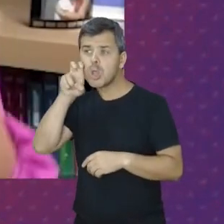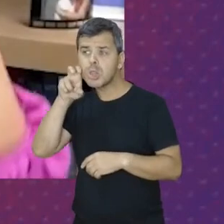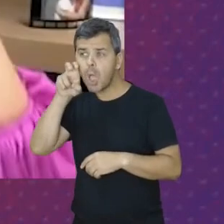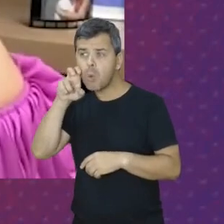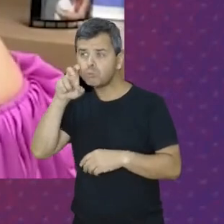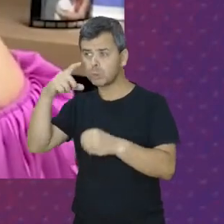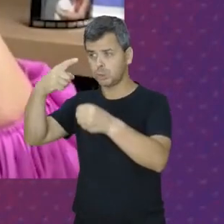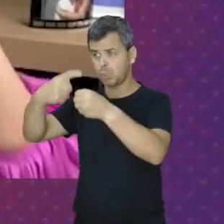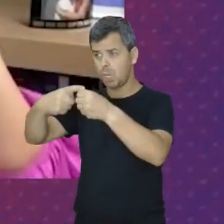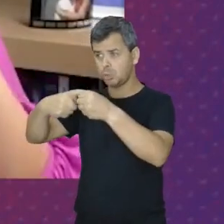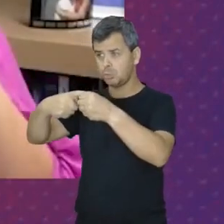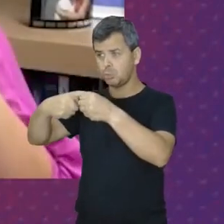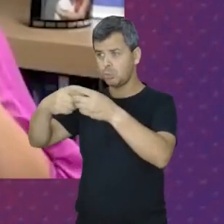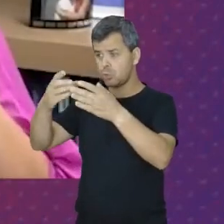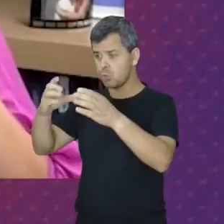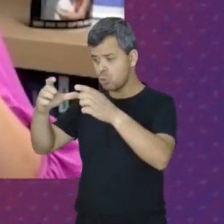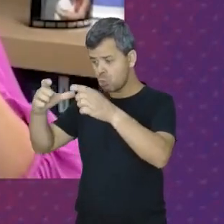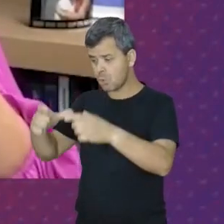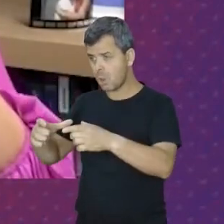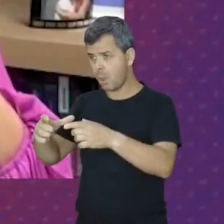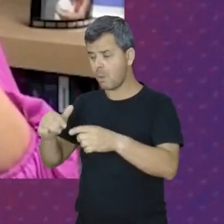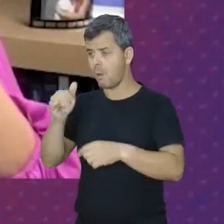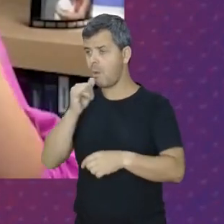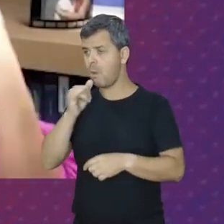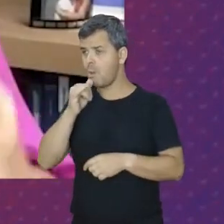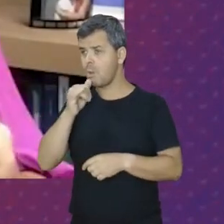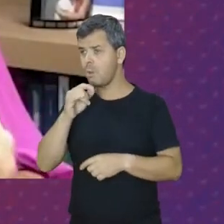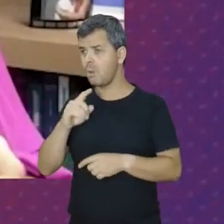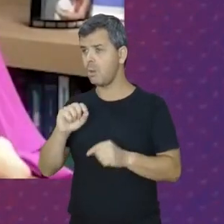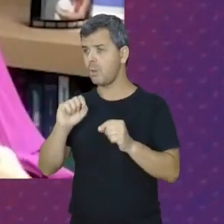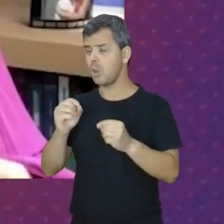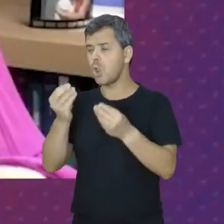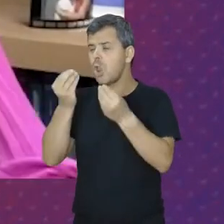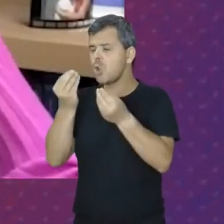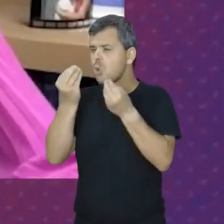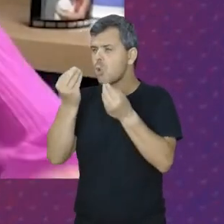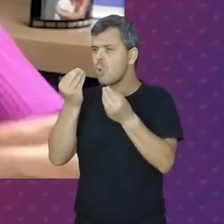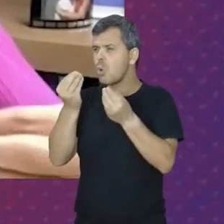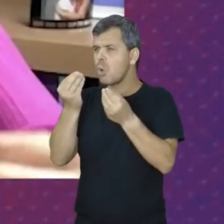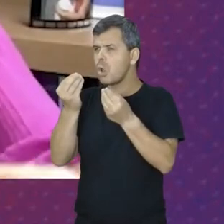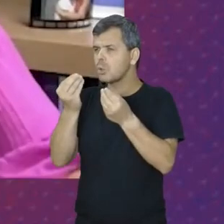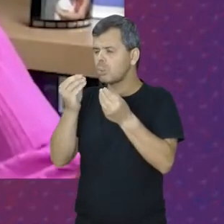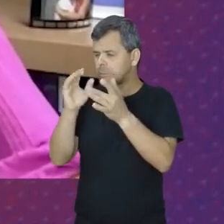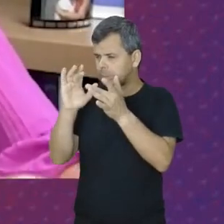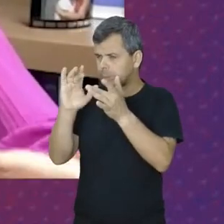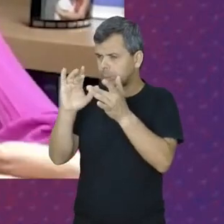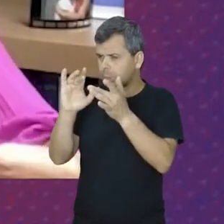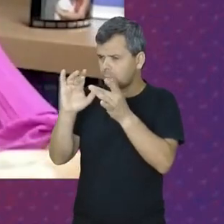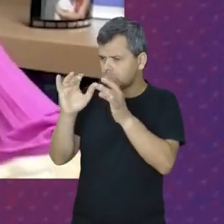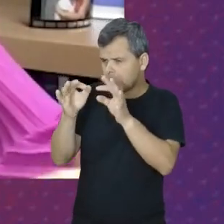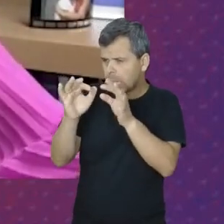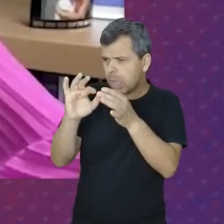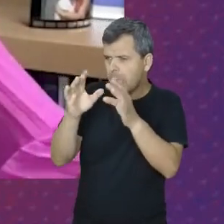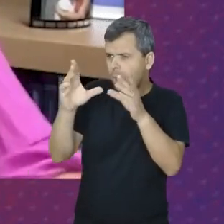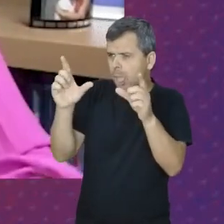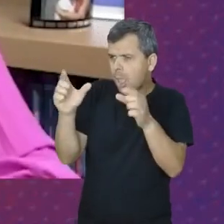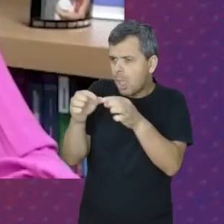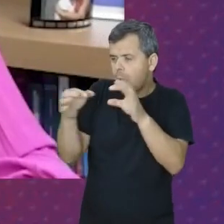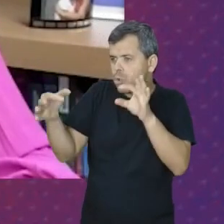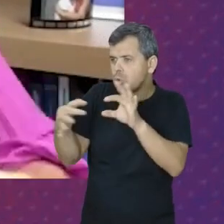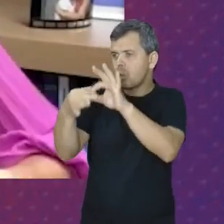Natal, eu estou dando um exemplo de que como essa combinação da